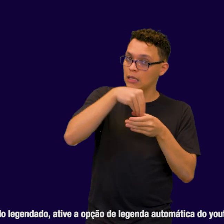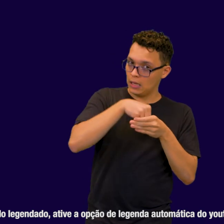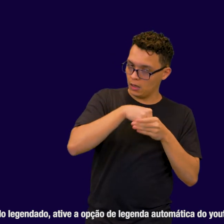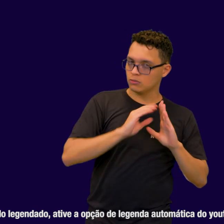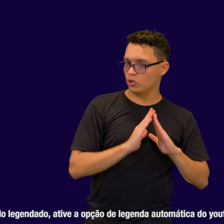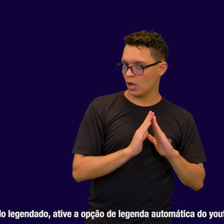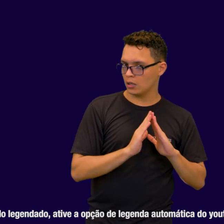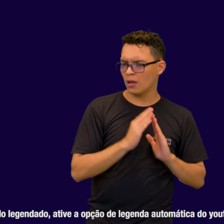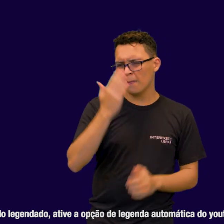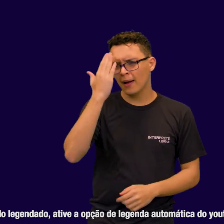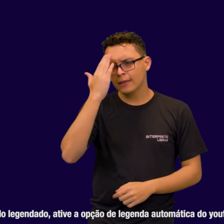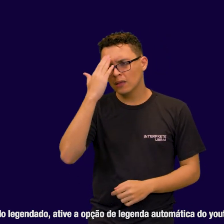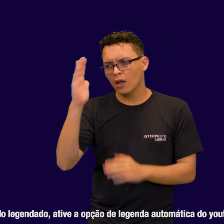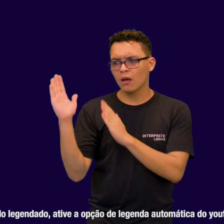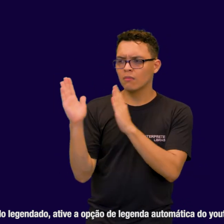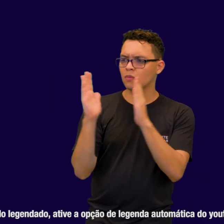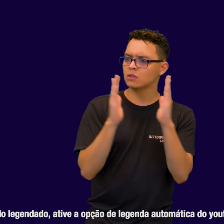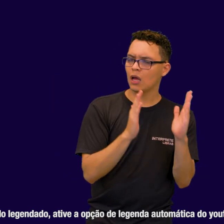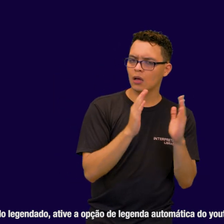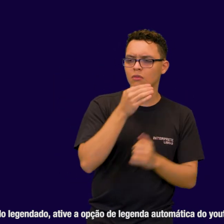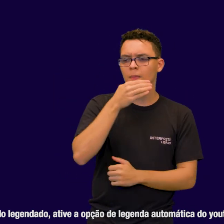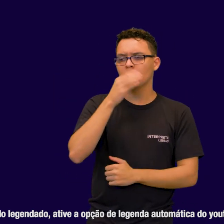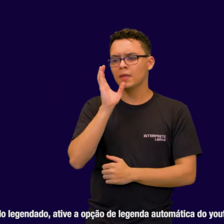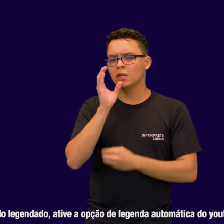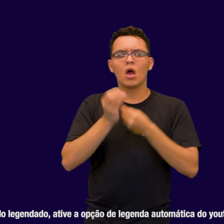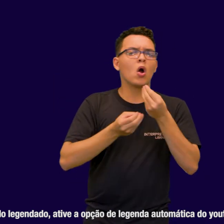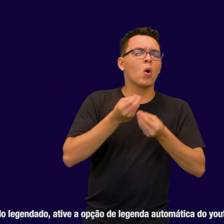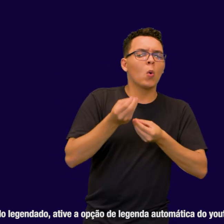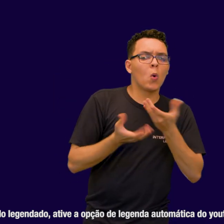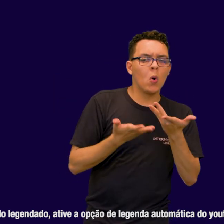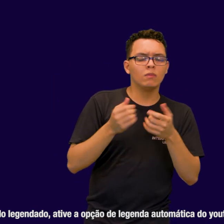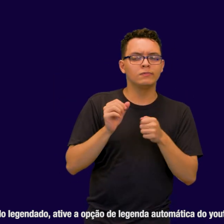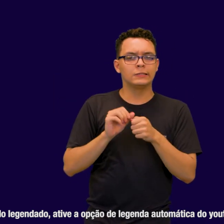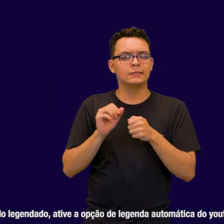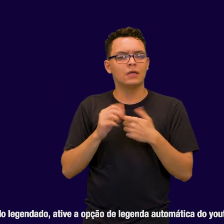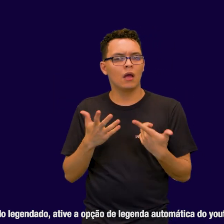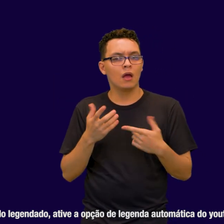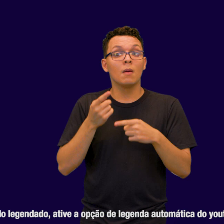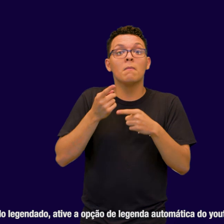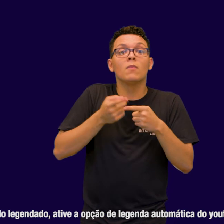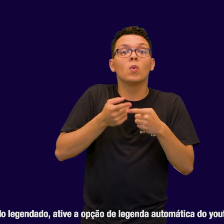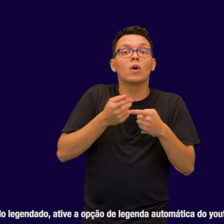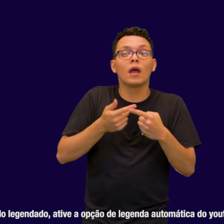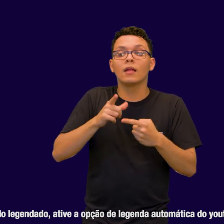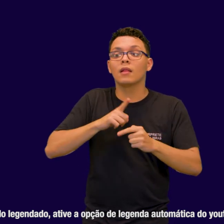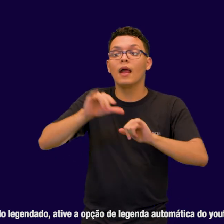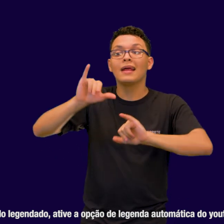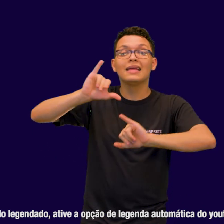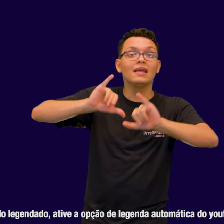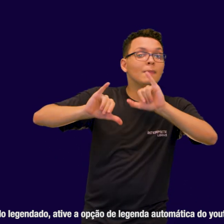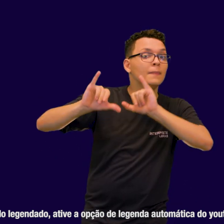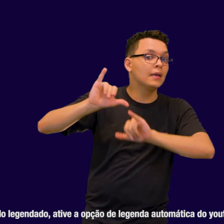que é a bebida, como é que ela é feita, do que ela é feita, por que ela envolve tantos princípios